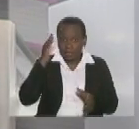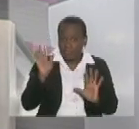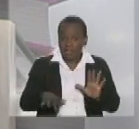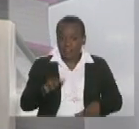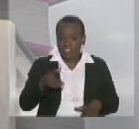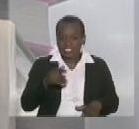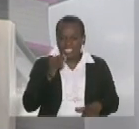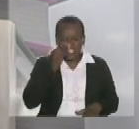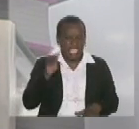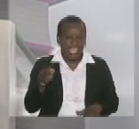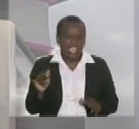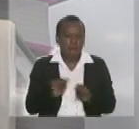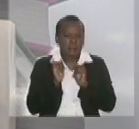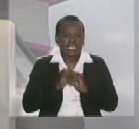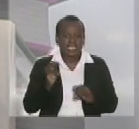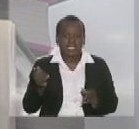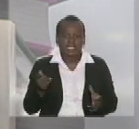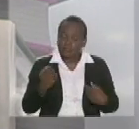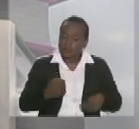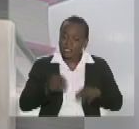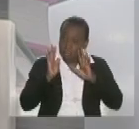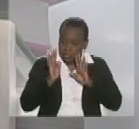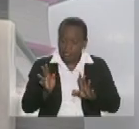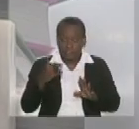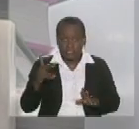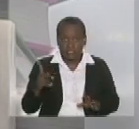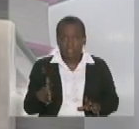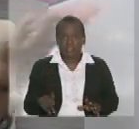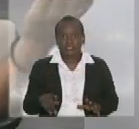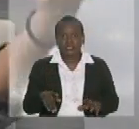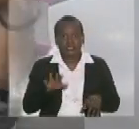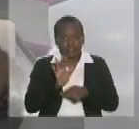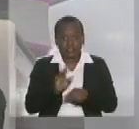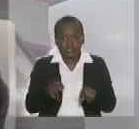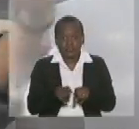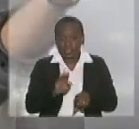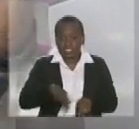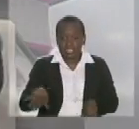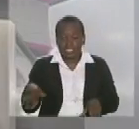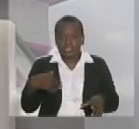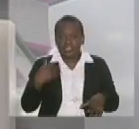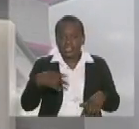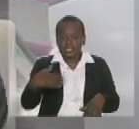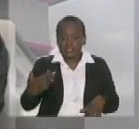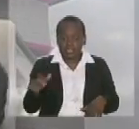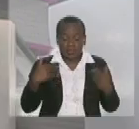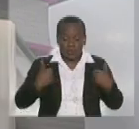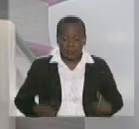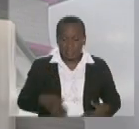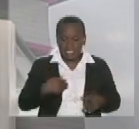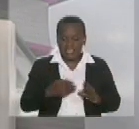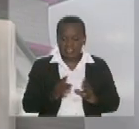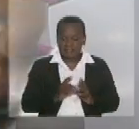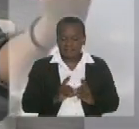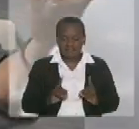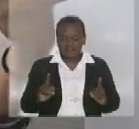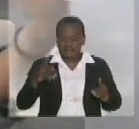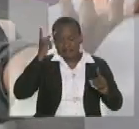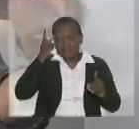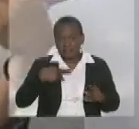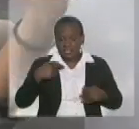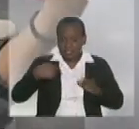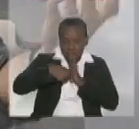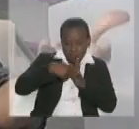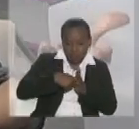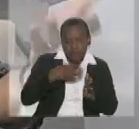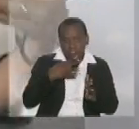quase não valida as emoções da criança, né? Então isso é uma coisa... E faz com que a criança se afaste do corpo dela, né? Essa coisa do